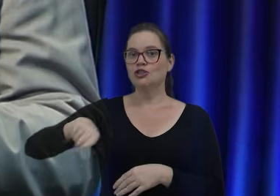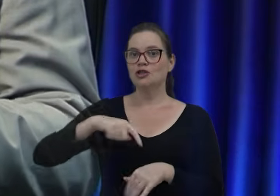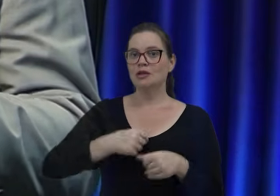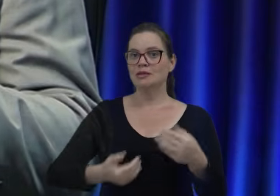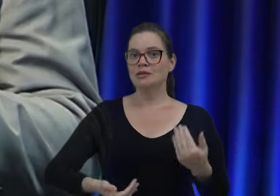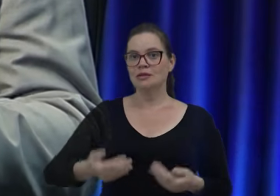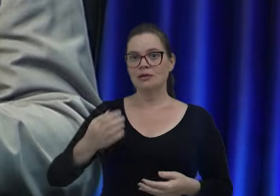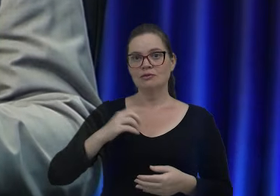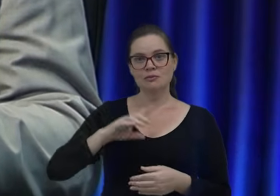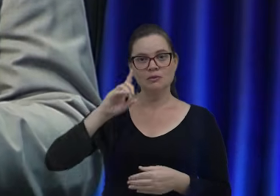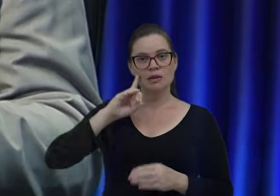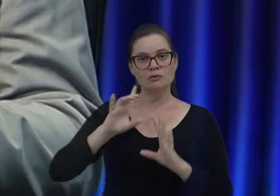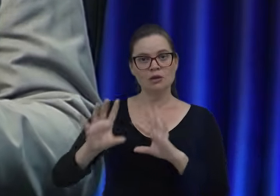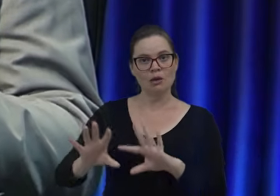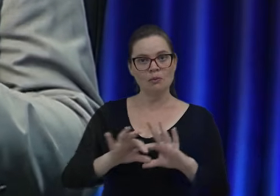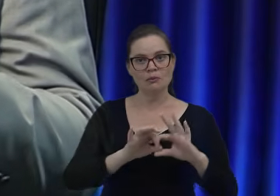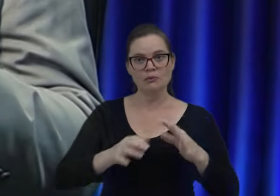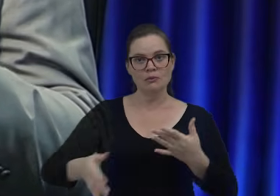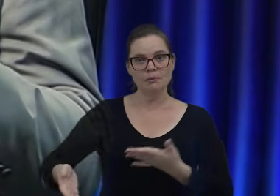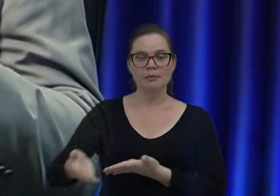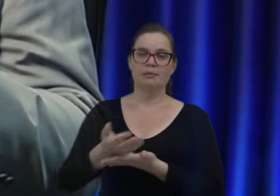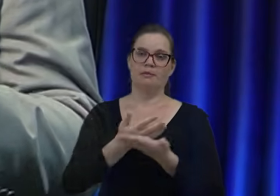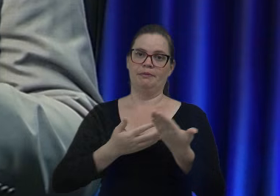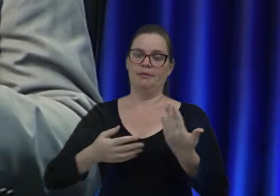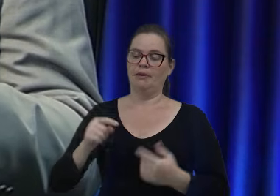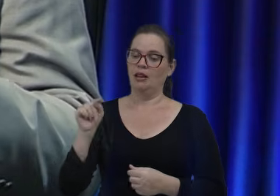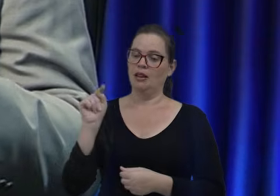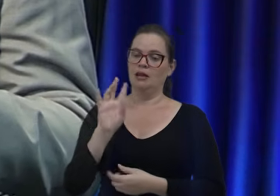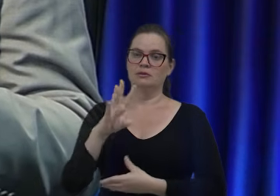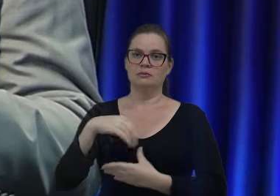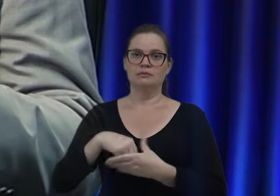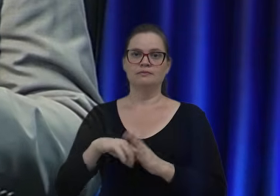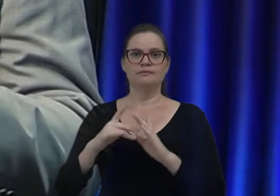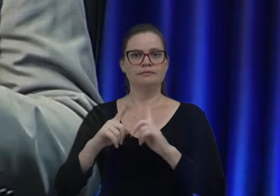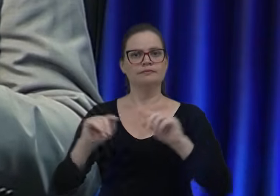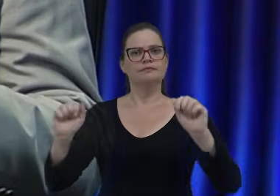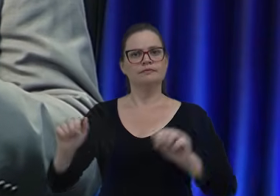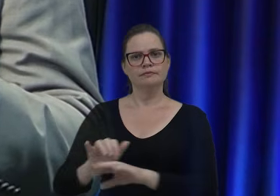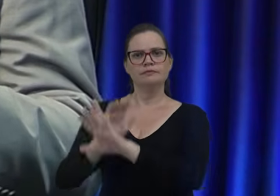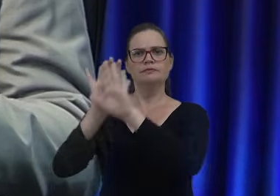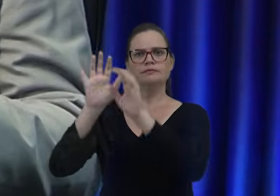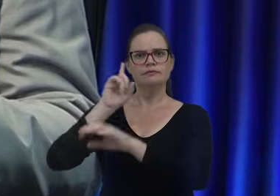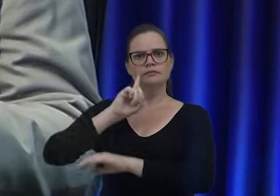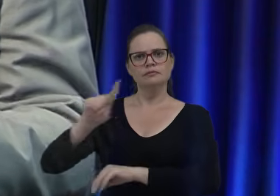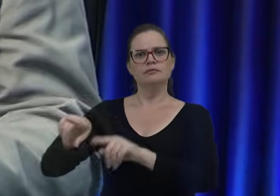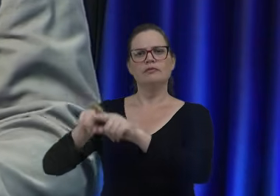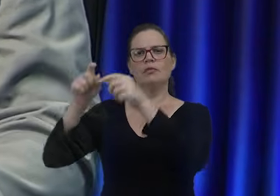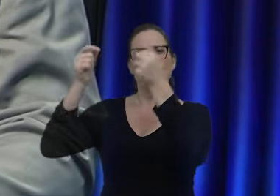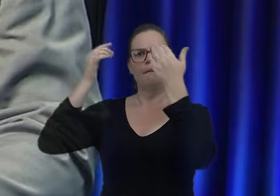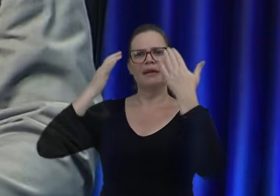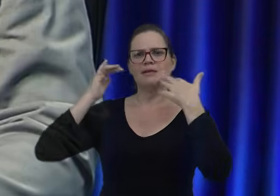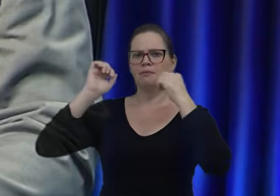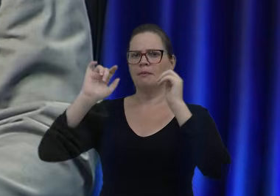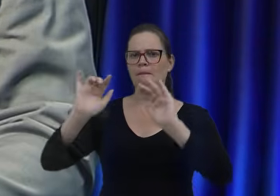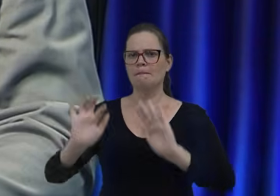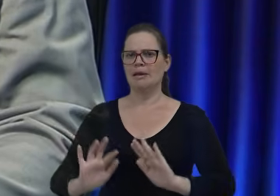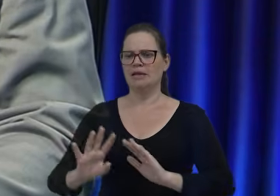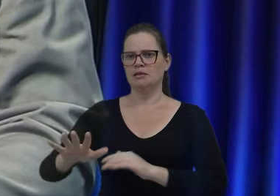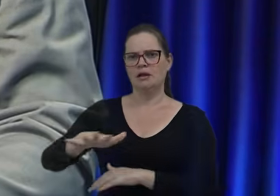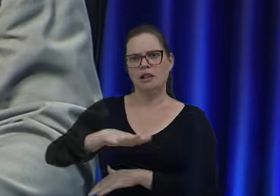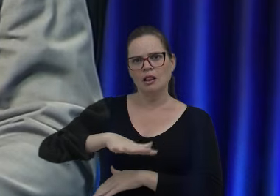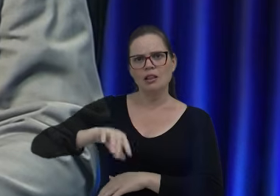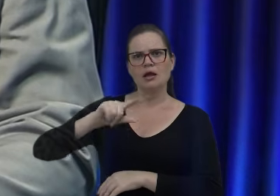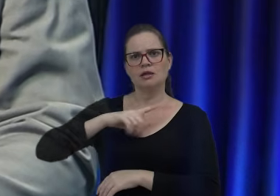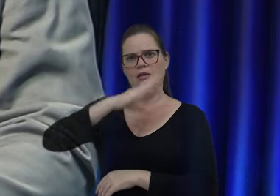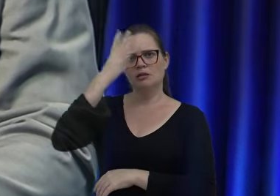a Ele em comunhão ali na igreja, glorificando e recebendo todos os benefícios do